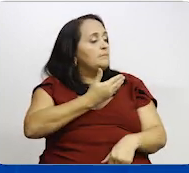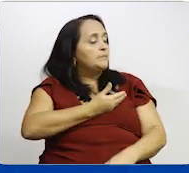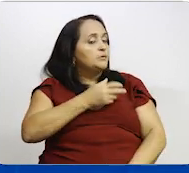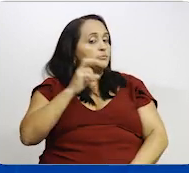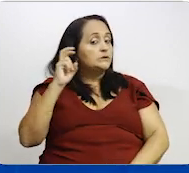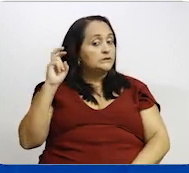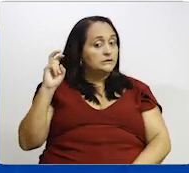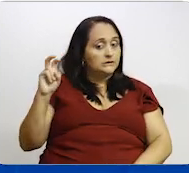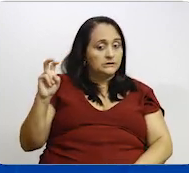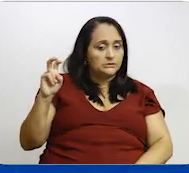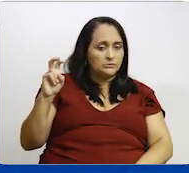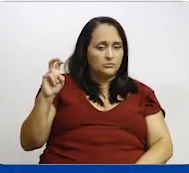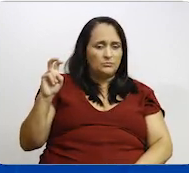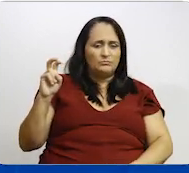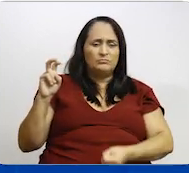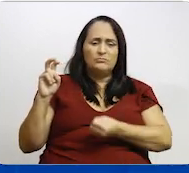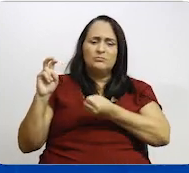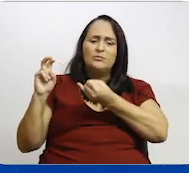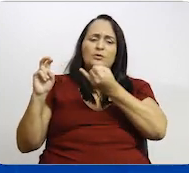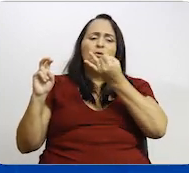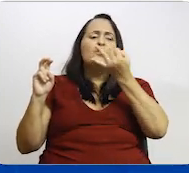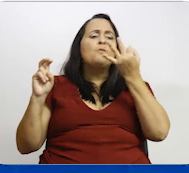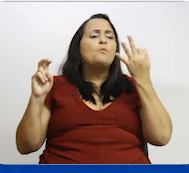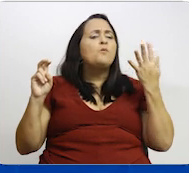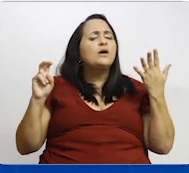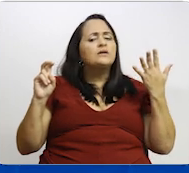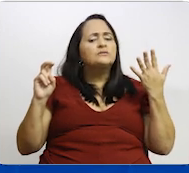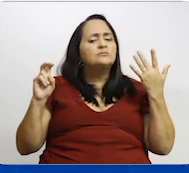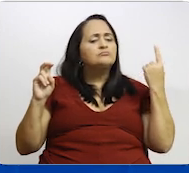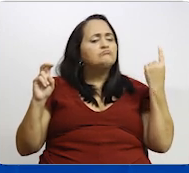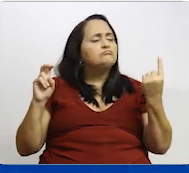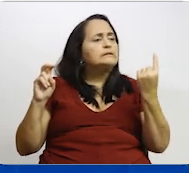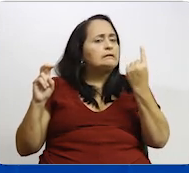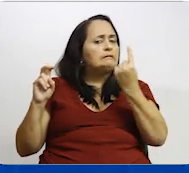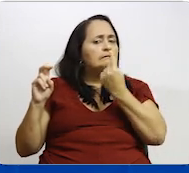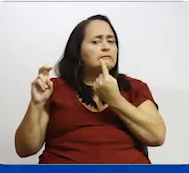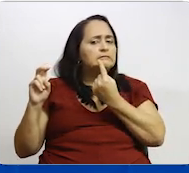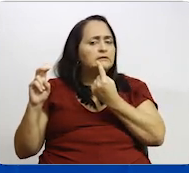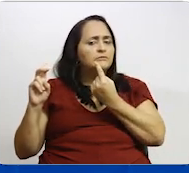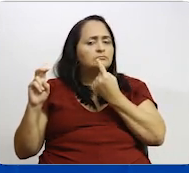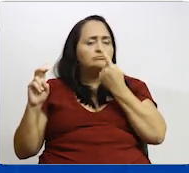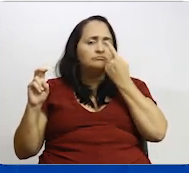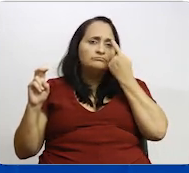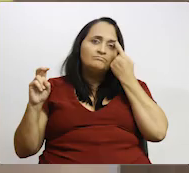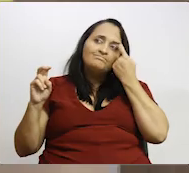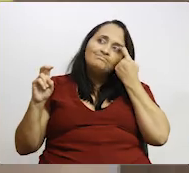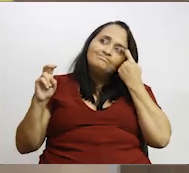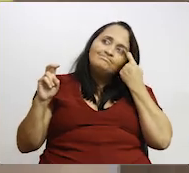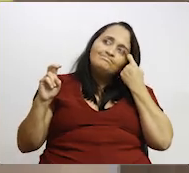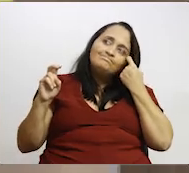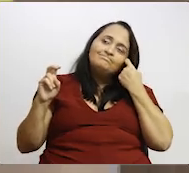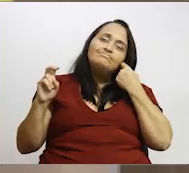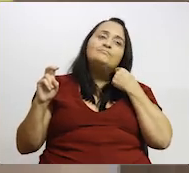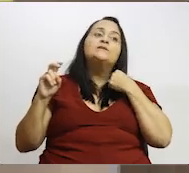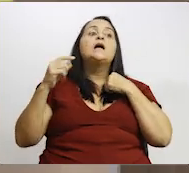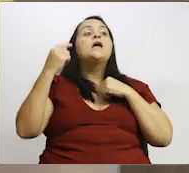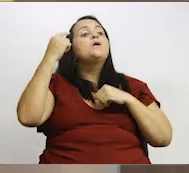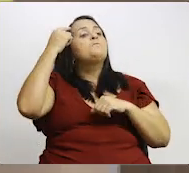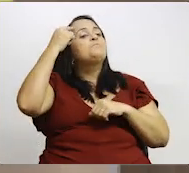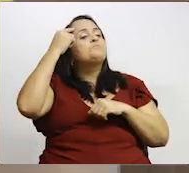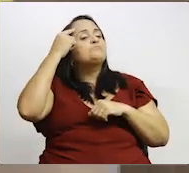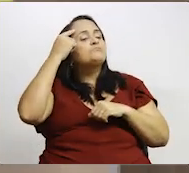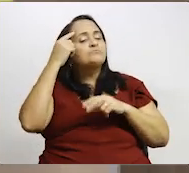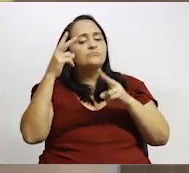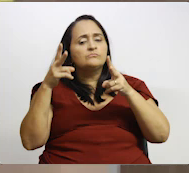amigos. Quantos chocolates cada um vai ficar? Você percebe a